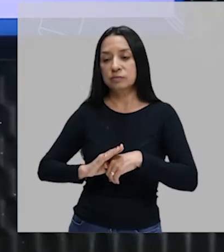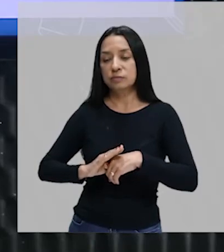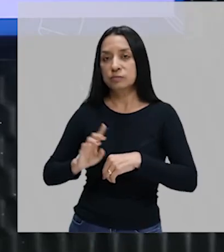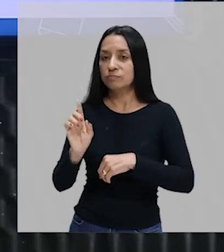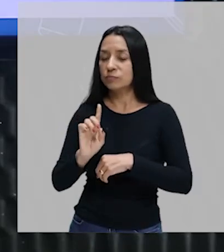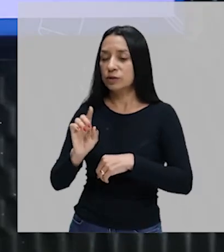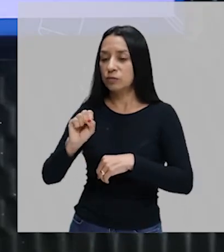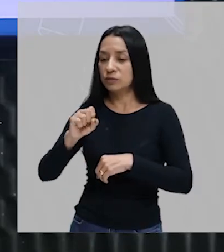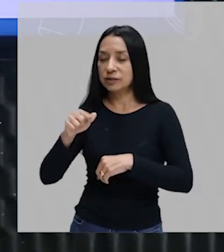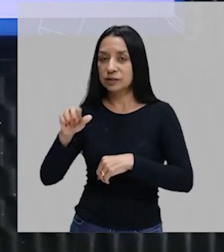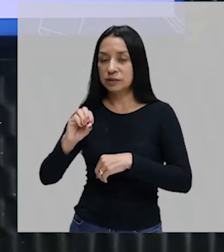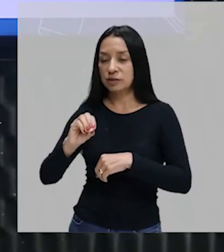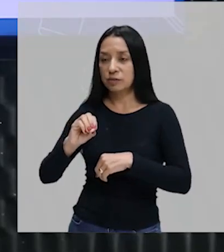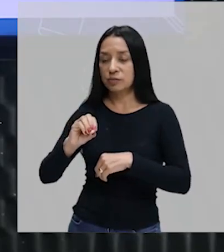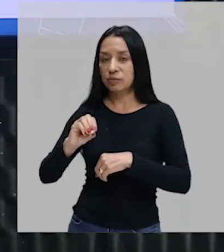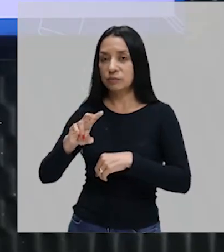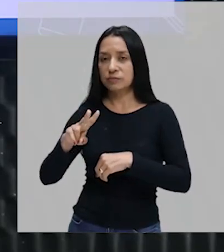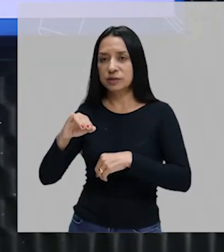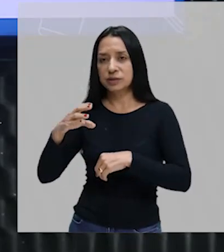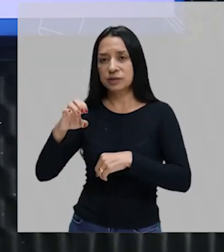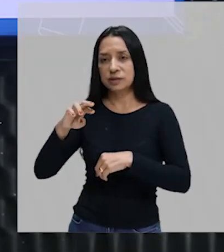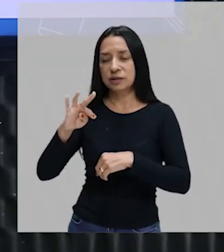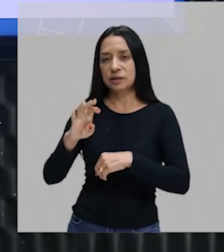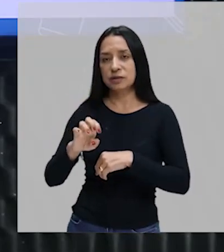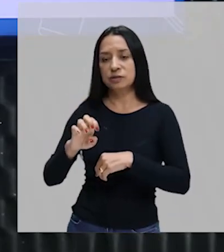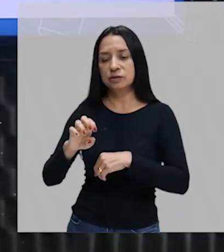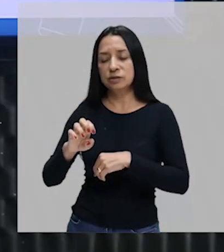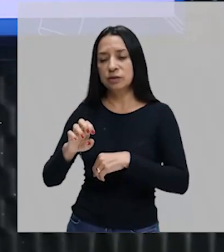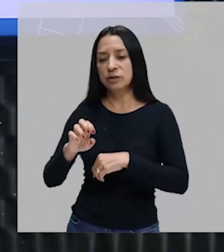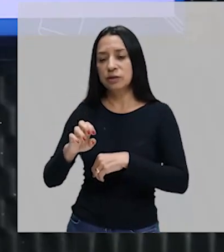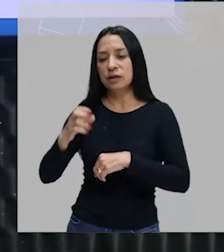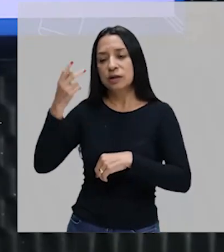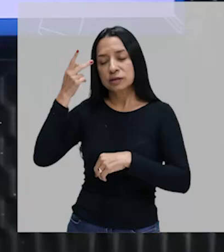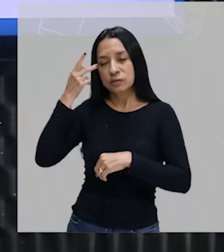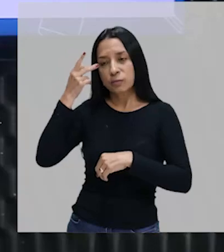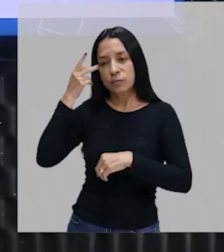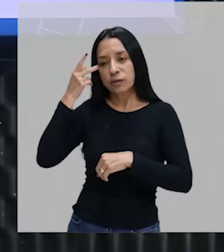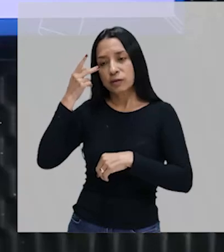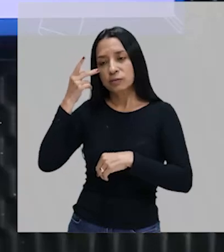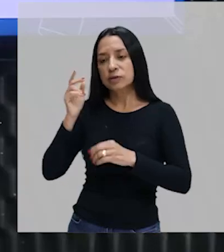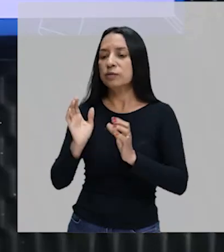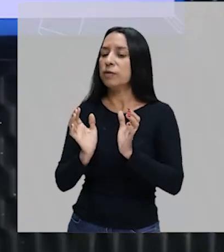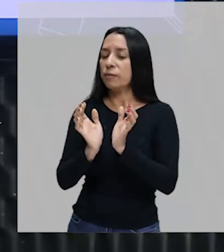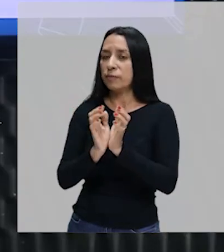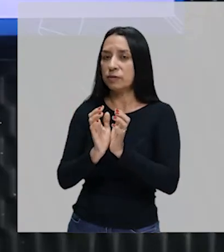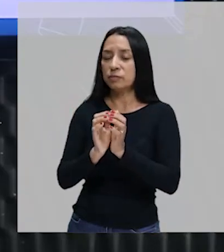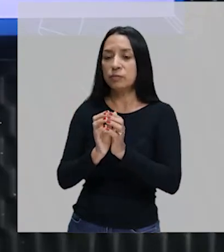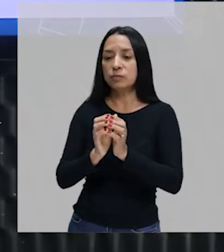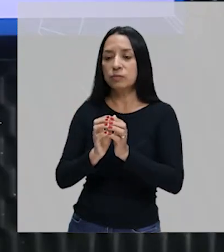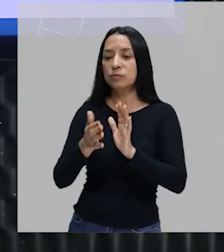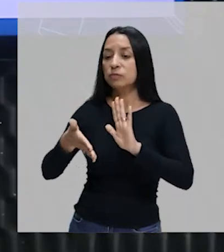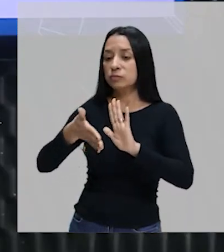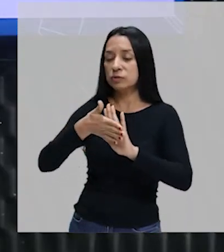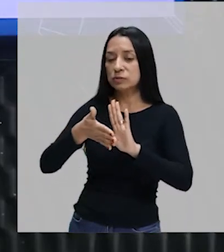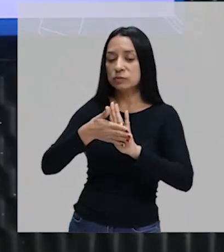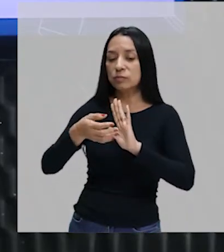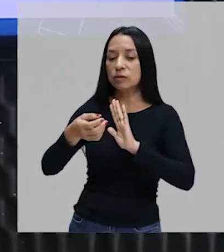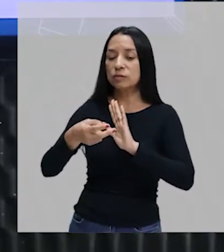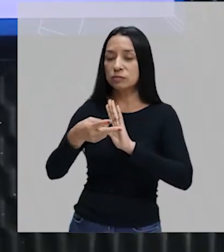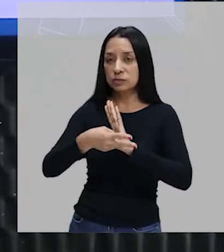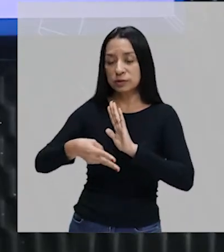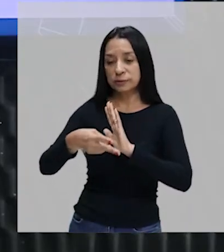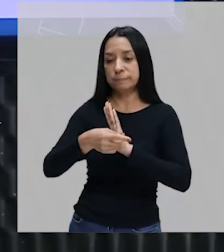Vicente, São Paulo e Pernambuco, o sistema de capitanias hereditárias, nas mãos dessa